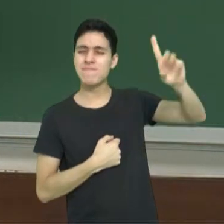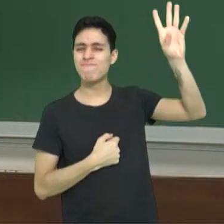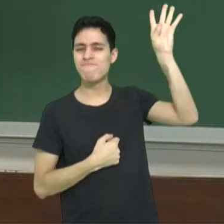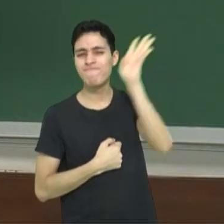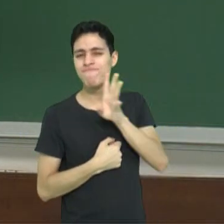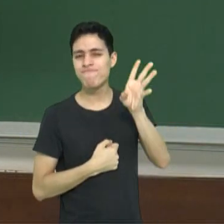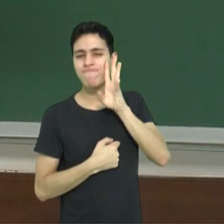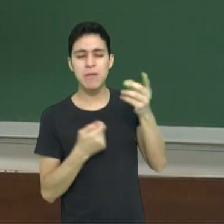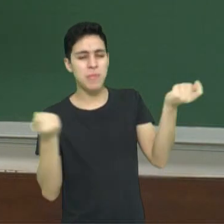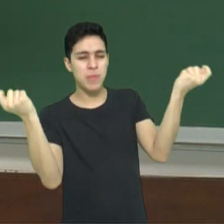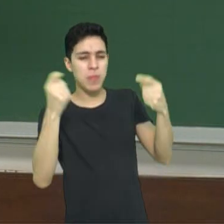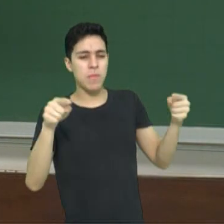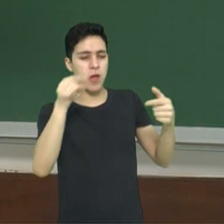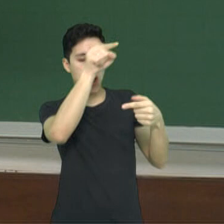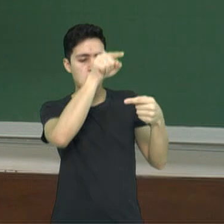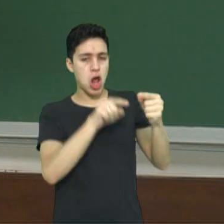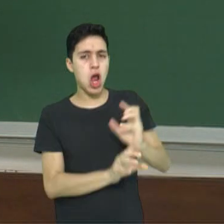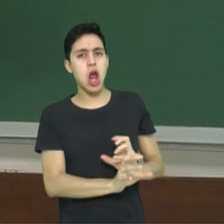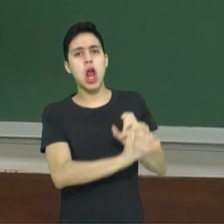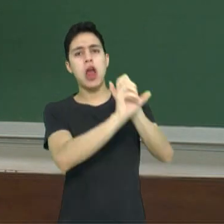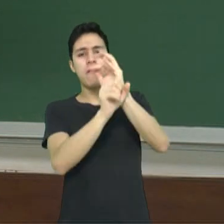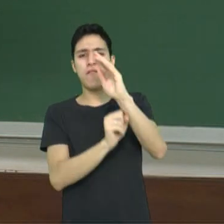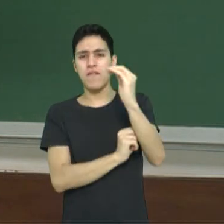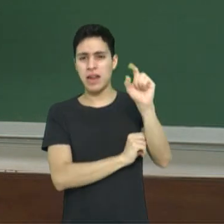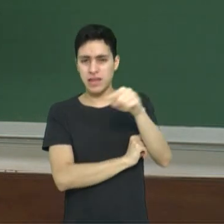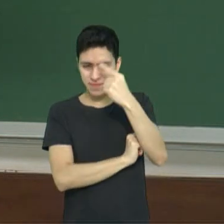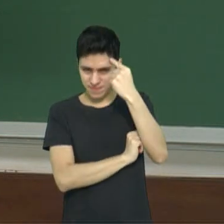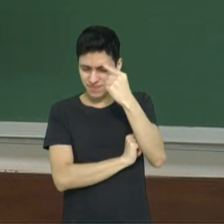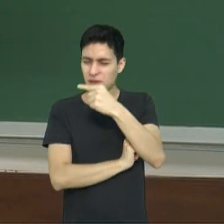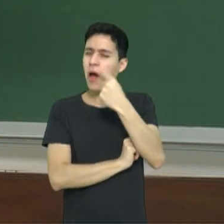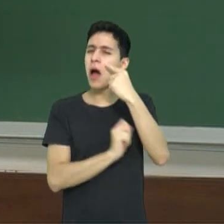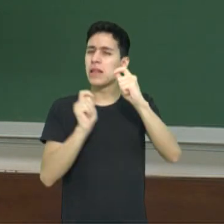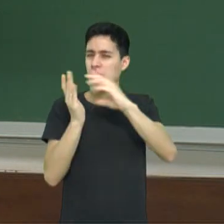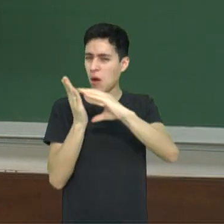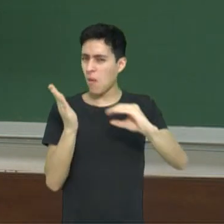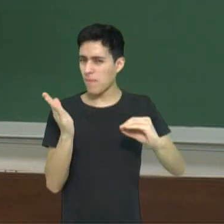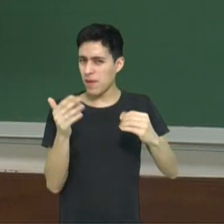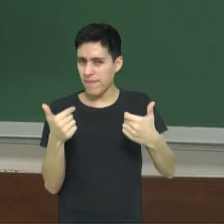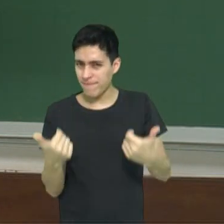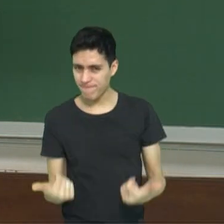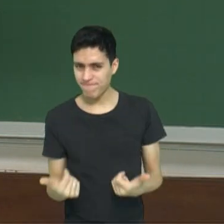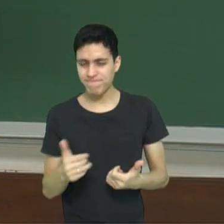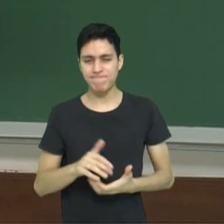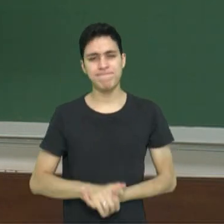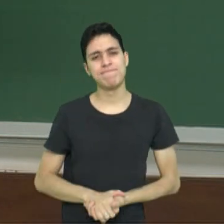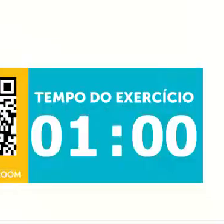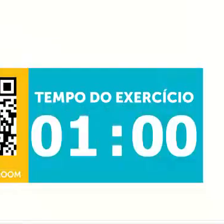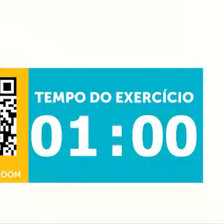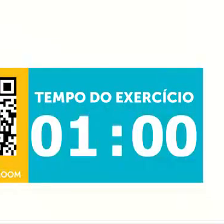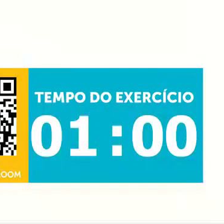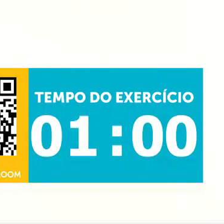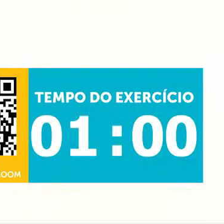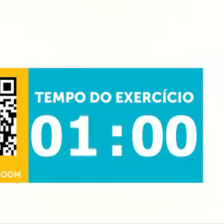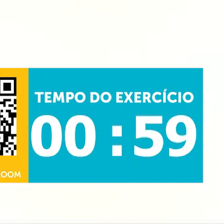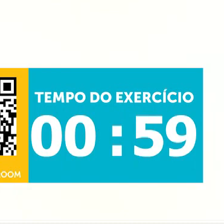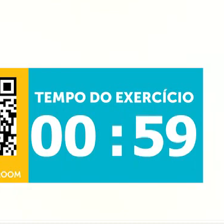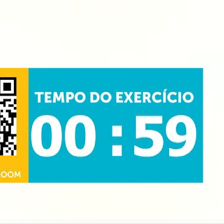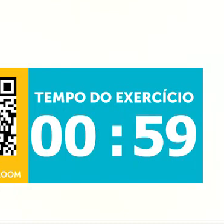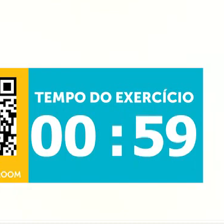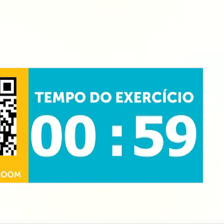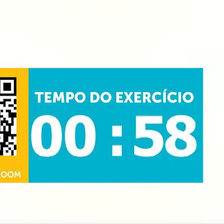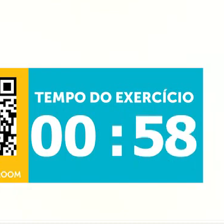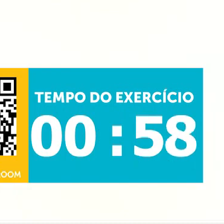das frações. Eu vou dar um tempinho para você copiar esse slide e a gente já volta para continuar a resolução.